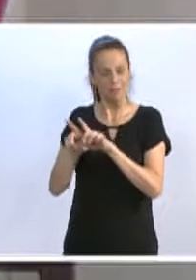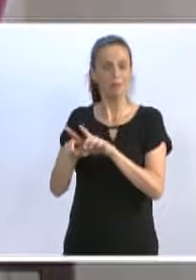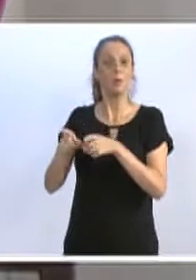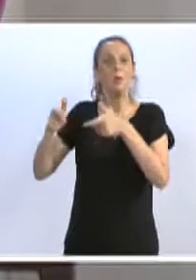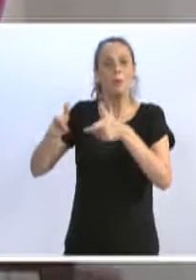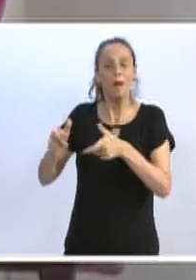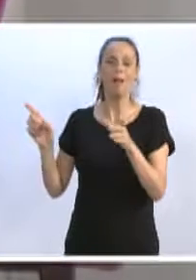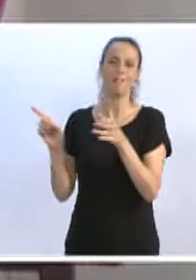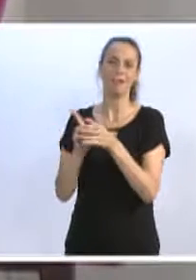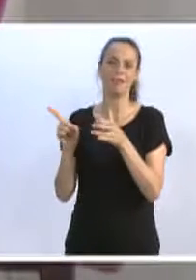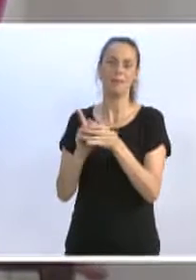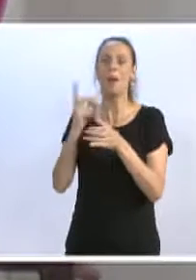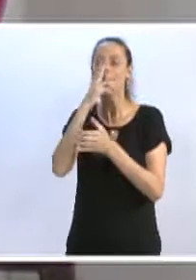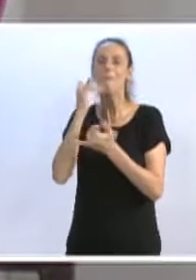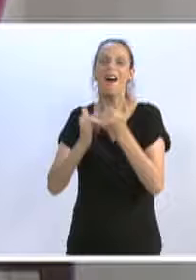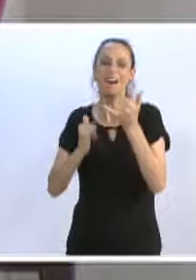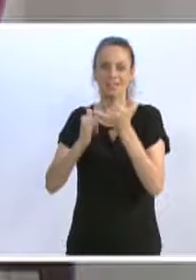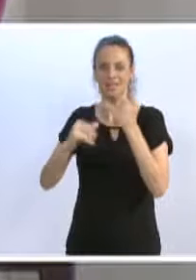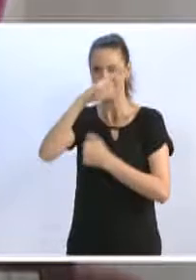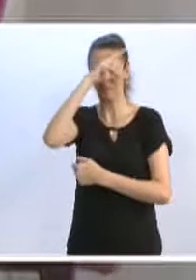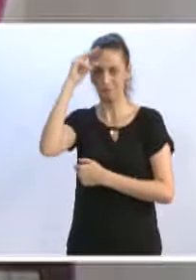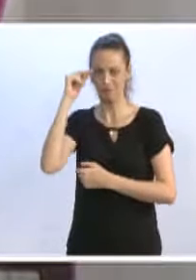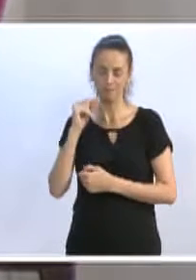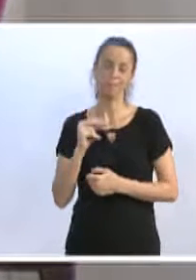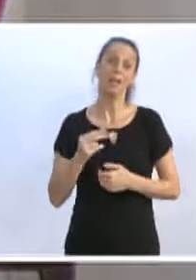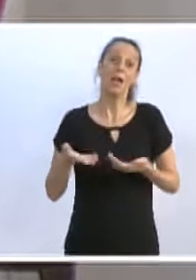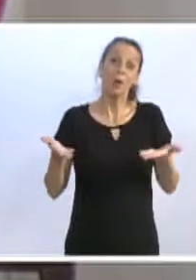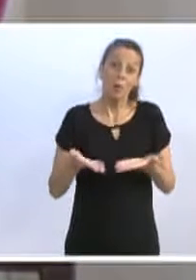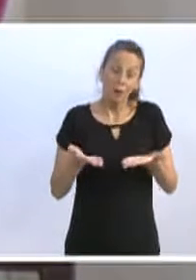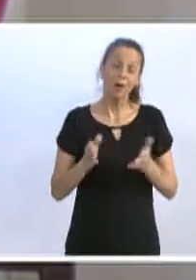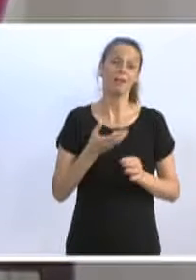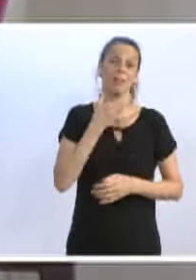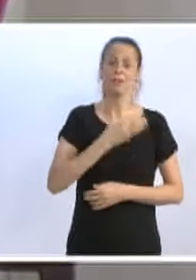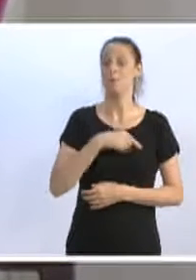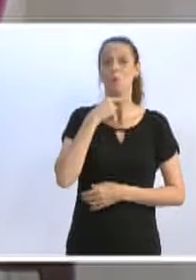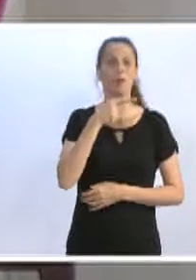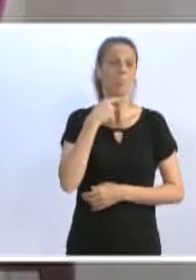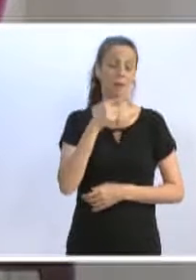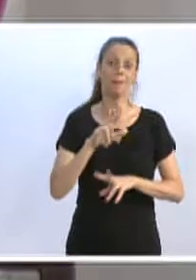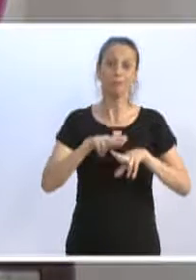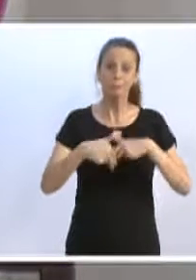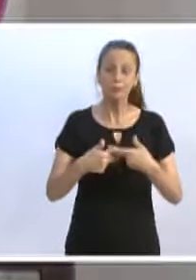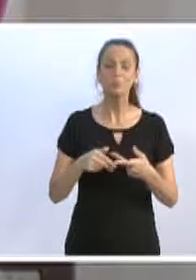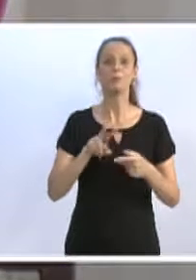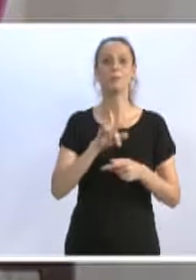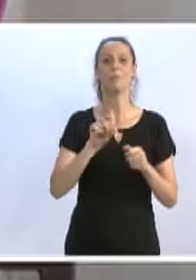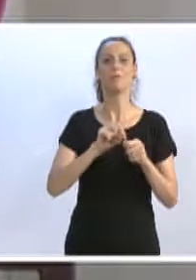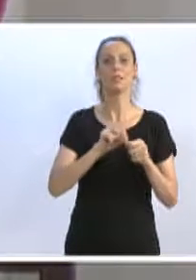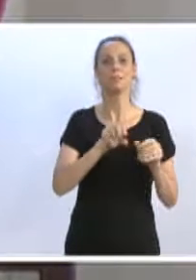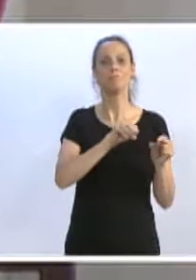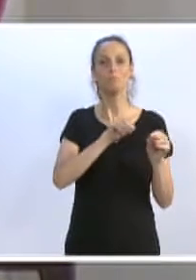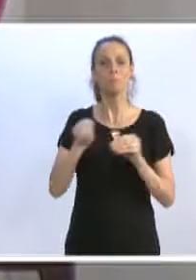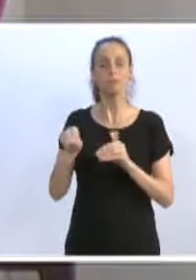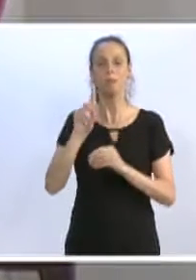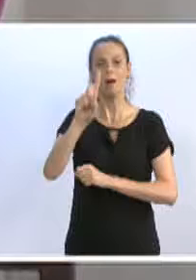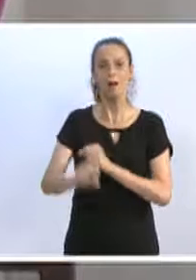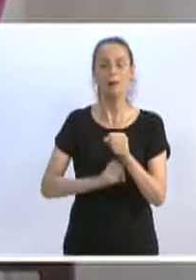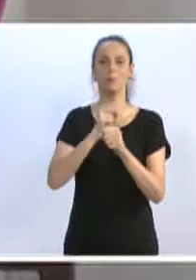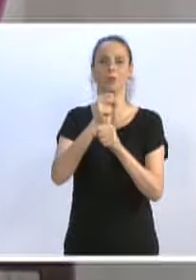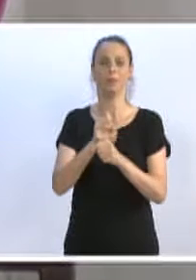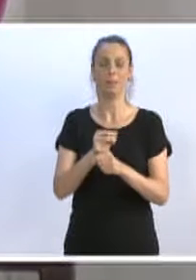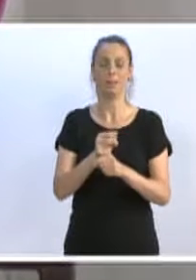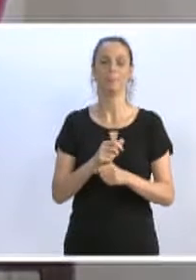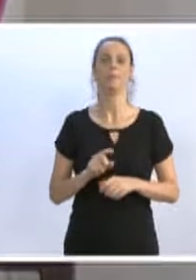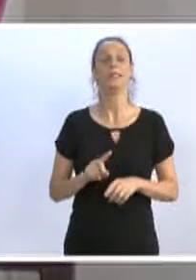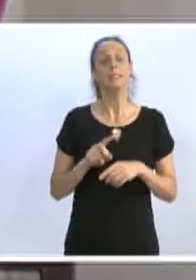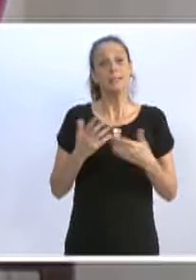da do final do ano a gente não tem como fazer os encaminhamentos aqui quero então é dar o braço a torcer ao executivo